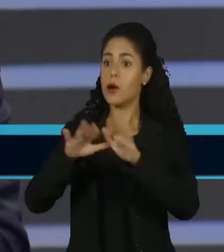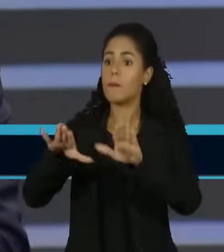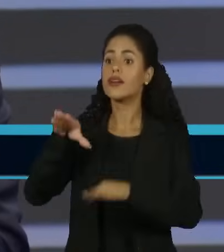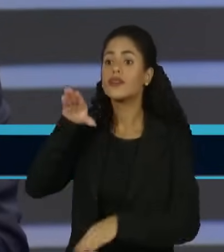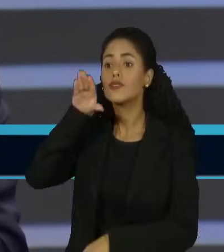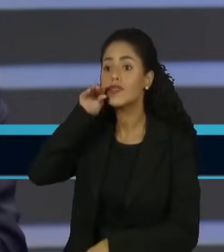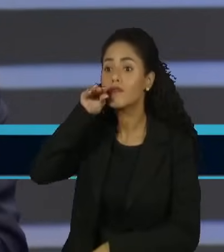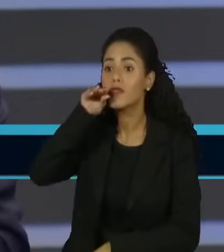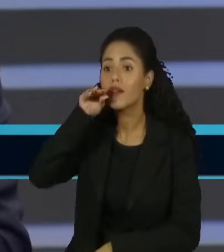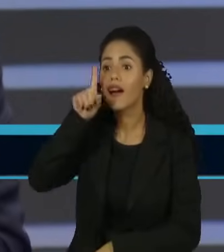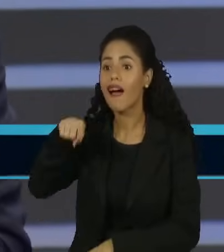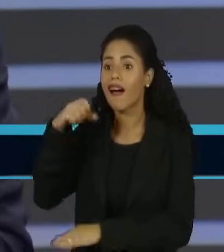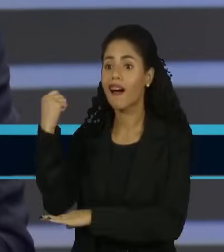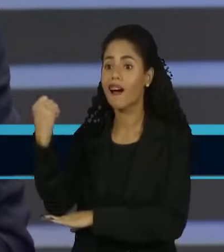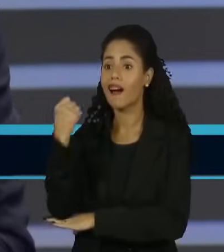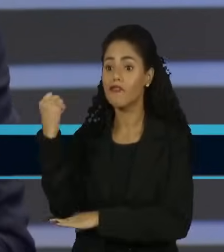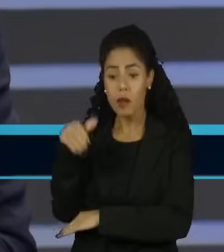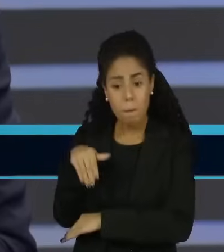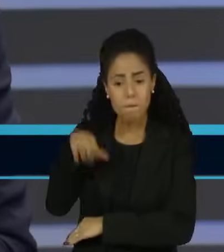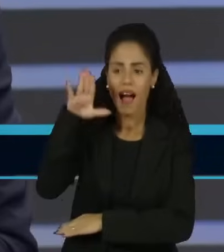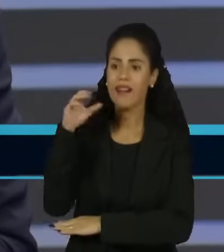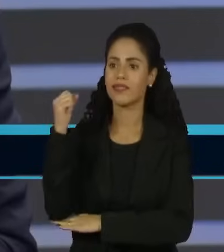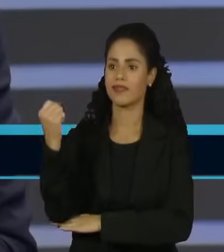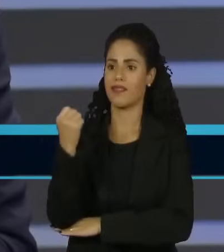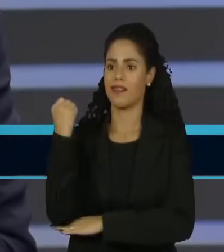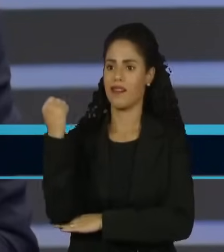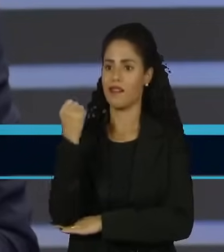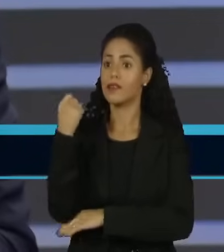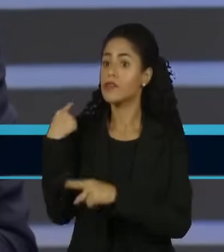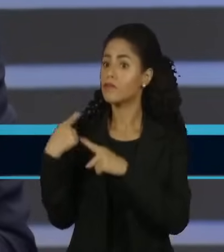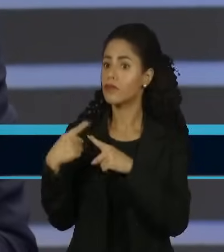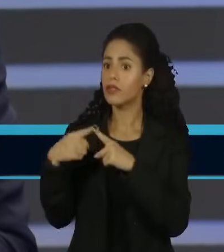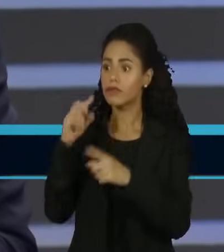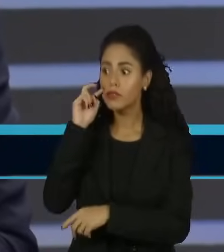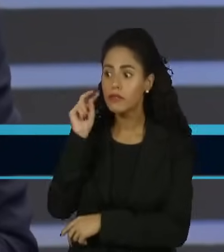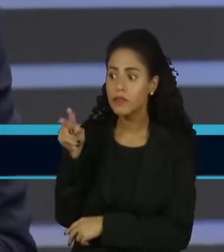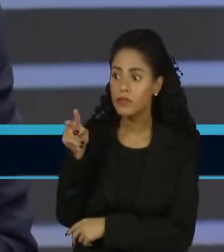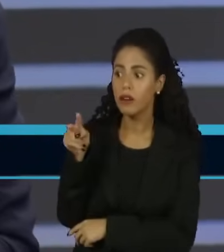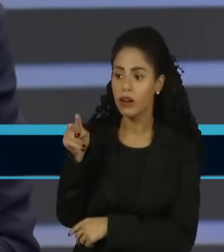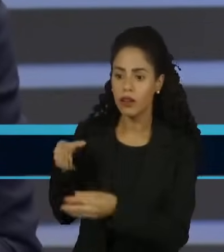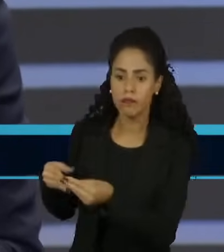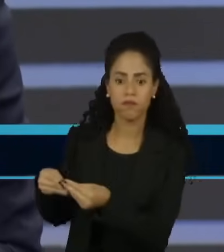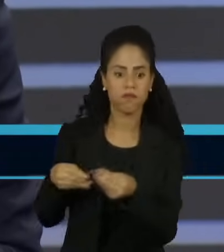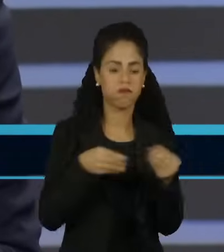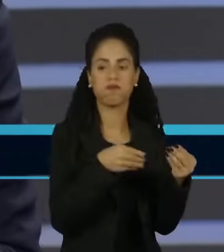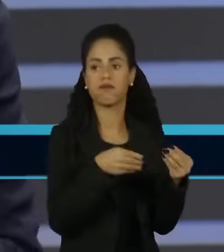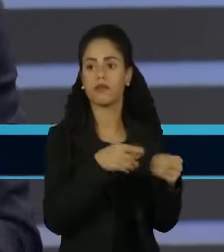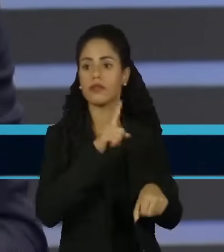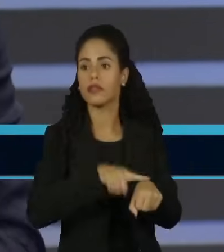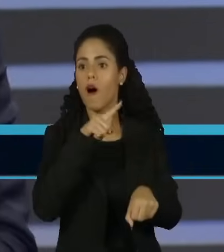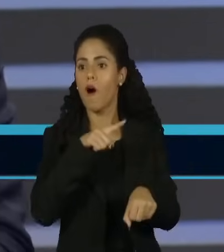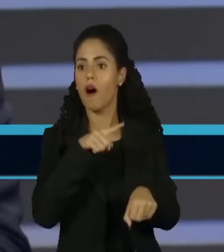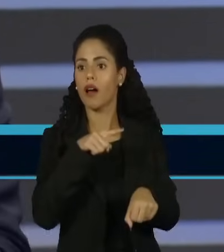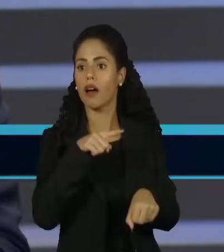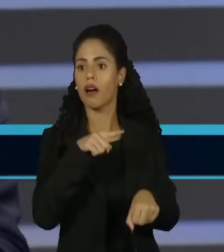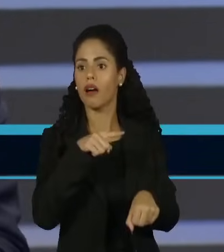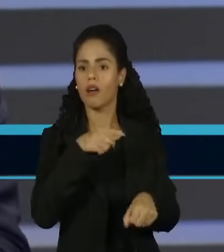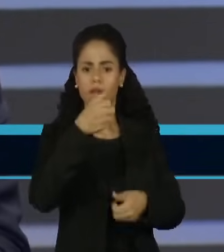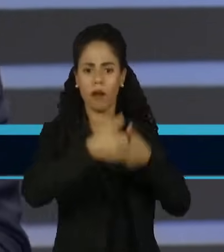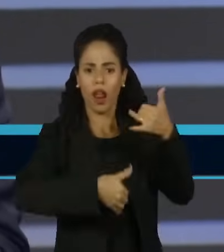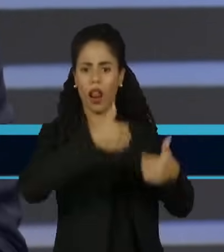isso é mais grave, porque ele, mais do que a obrigação moral, ele tem a obrigação legal. Ele não pode